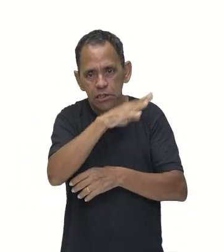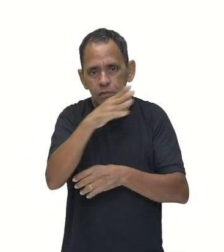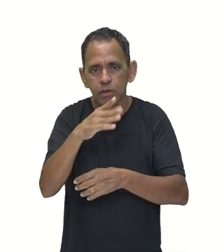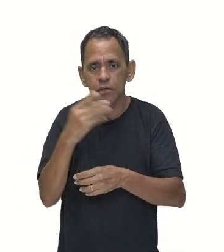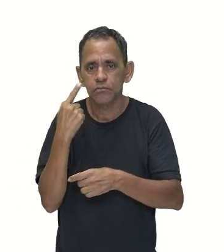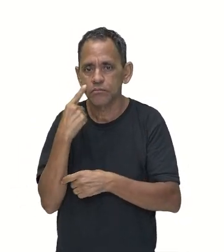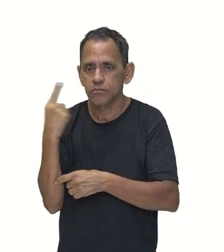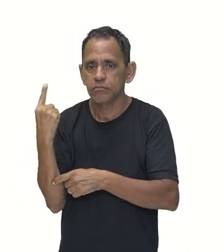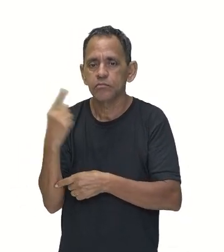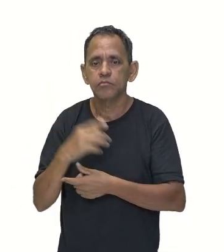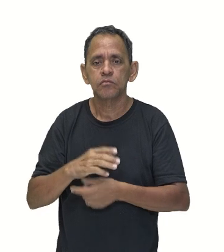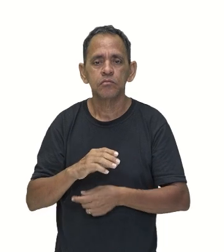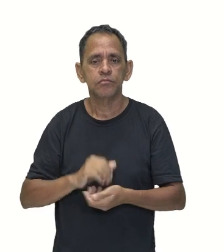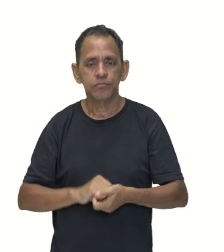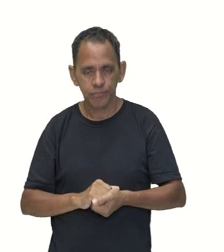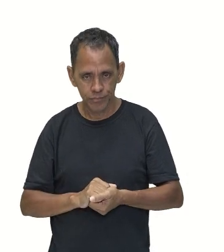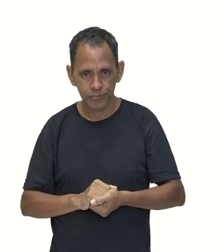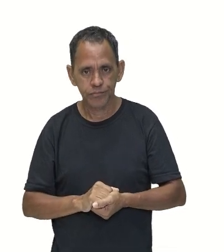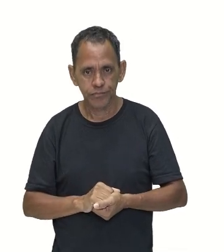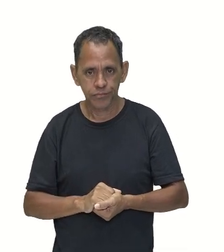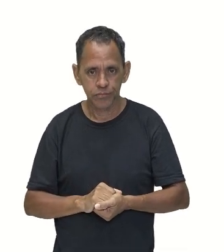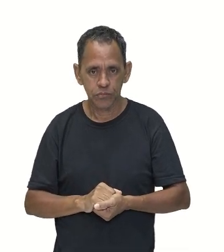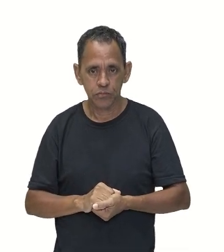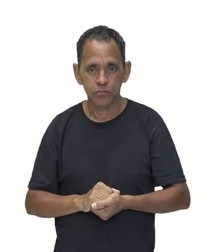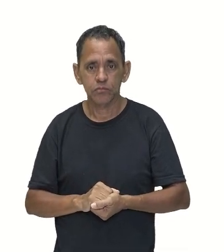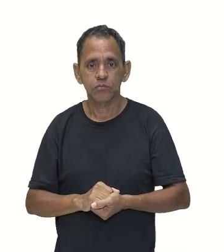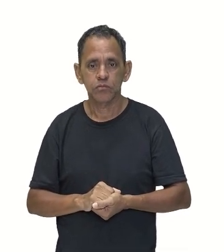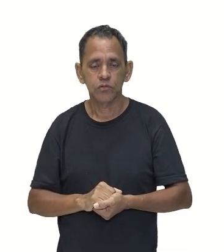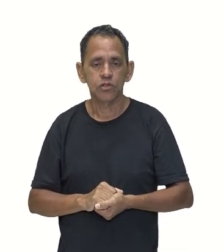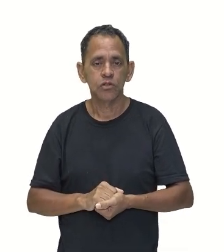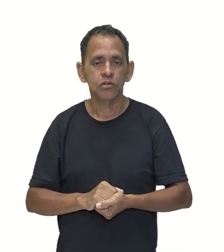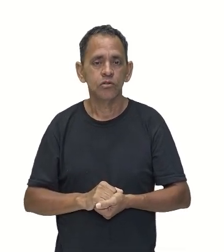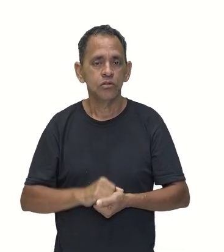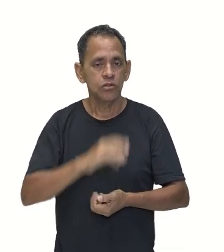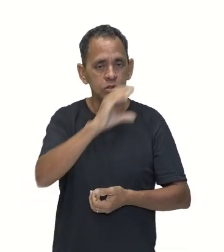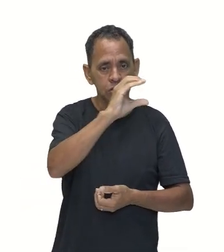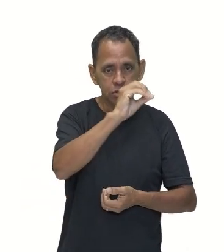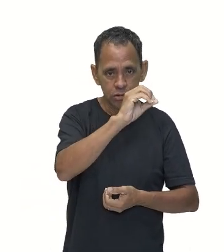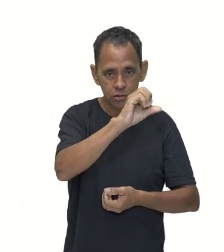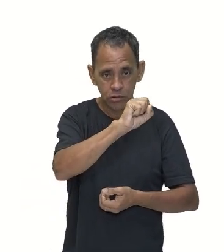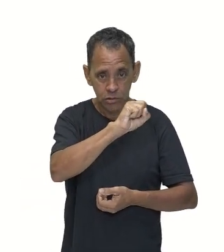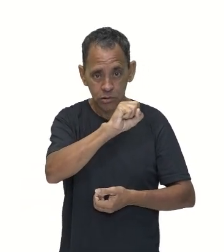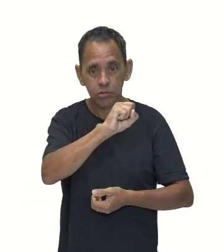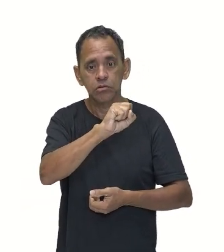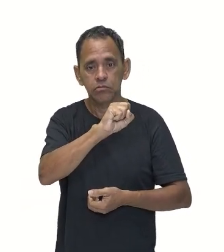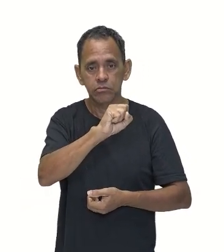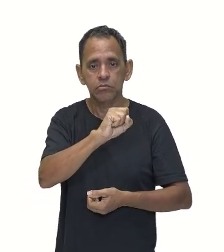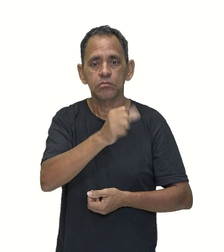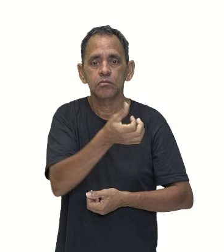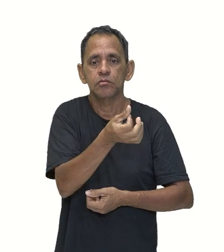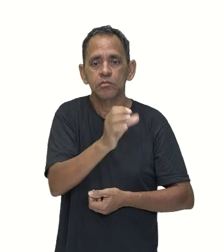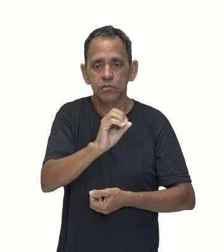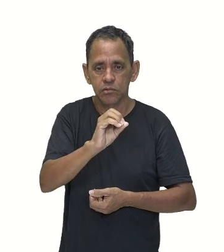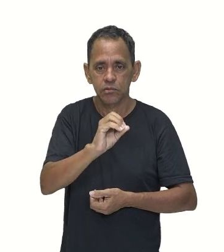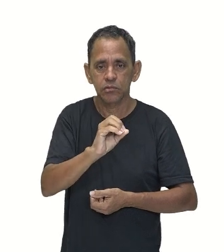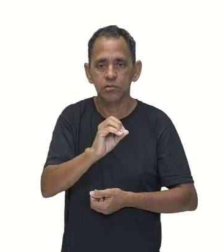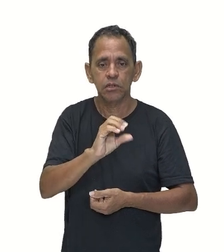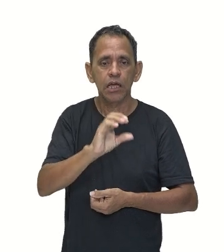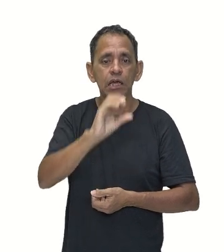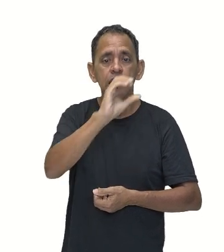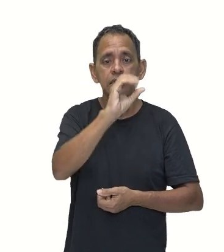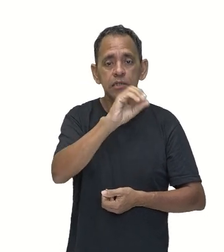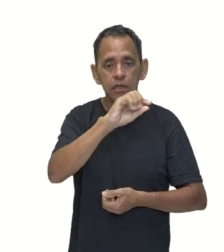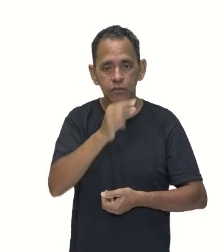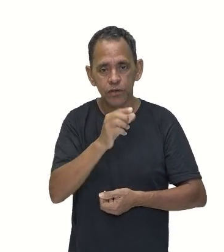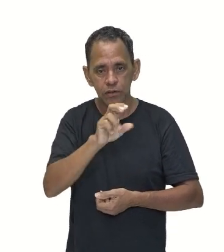que o cosseno desse ângulo, o cosseno de 60 graus, ele tem esse valor aqui, ó, é